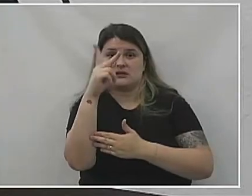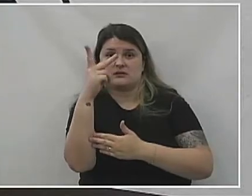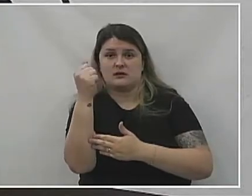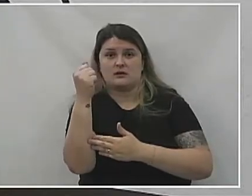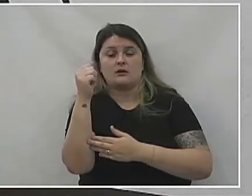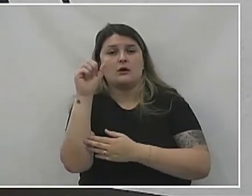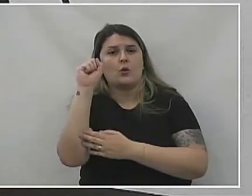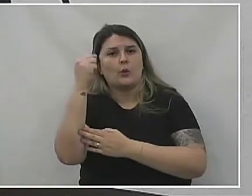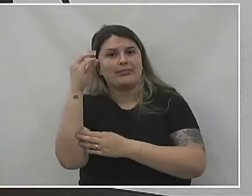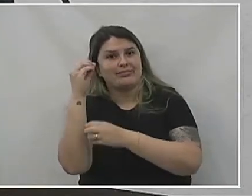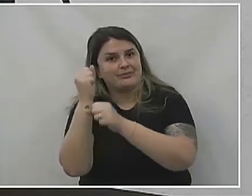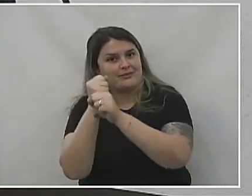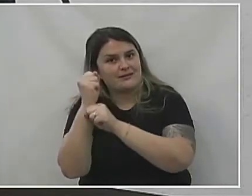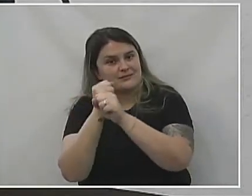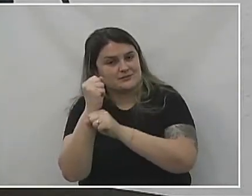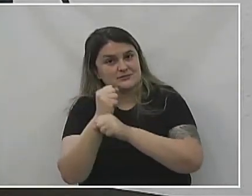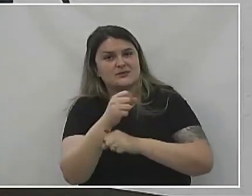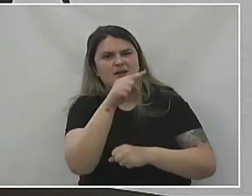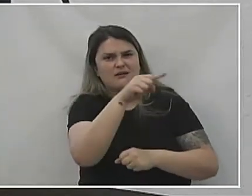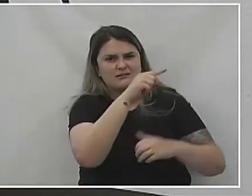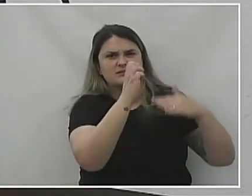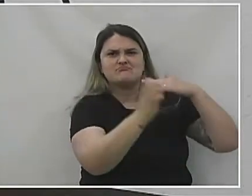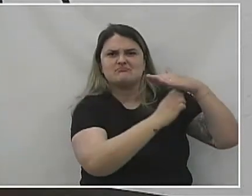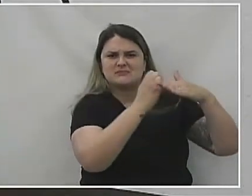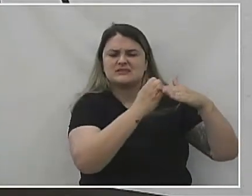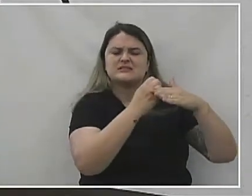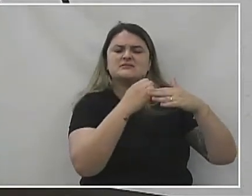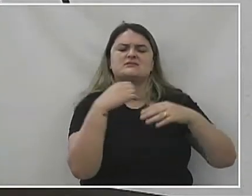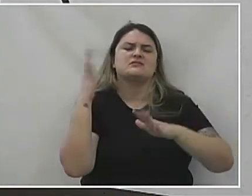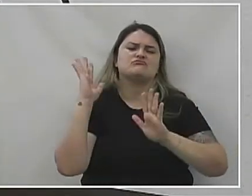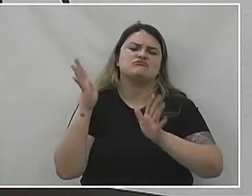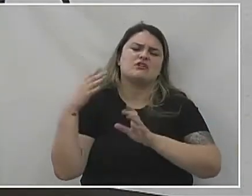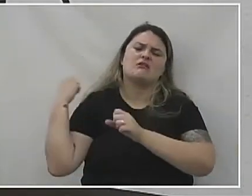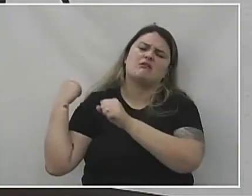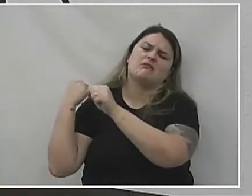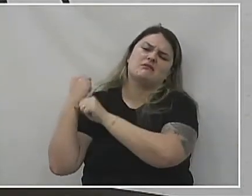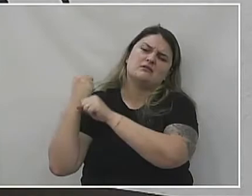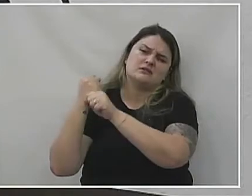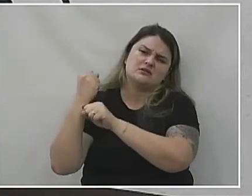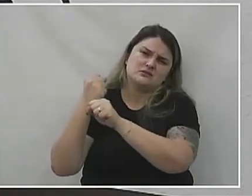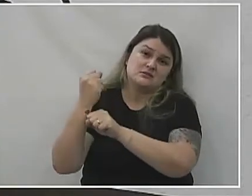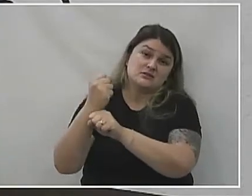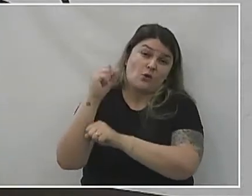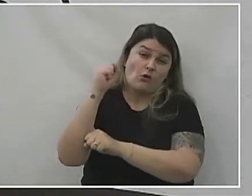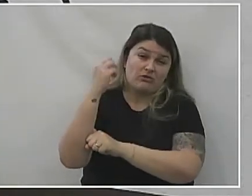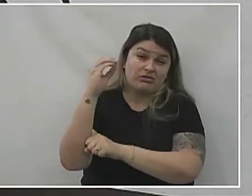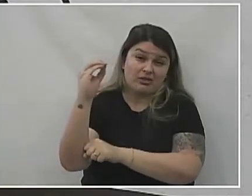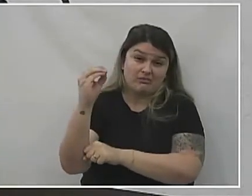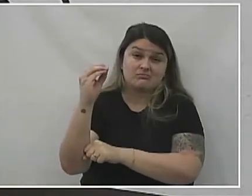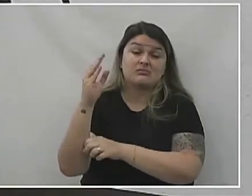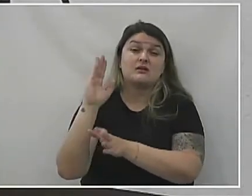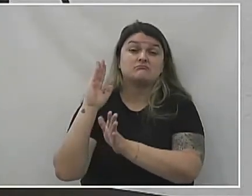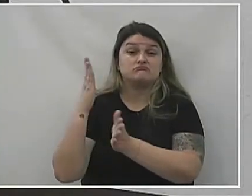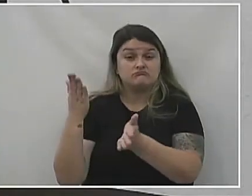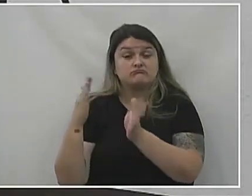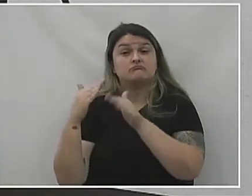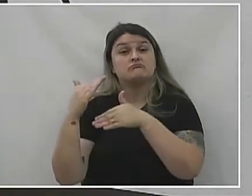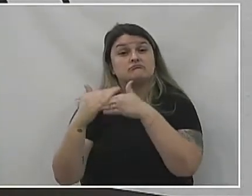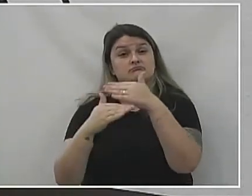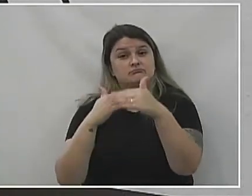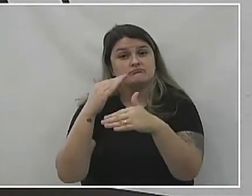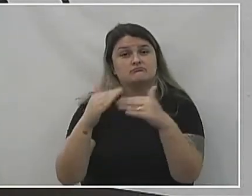80 anos aqui em União da Vitória uma empresa que vem se já vem se destacando há muito tempo e que vem desenvolvendo aí